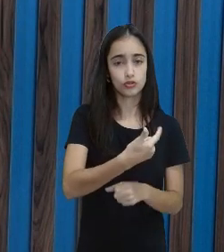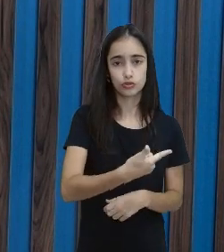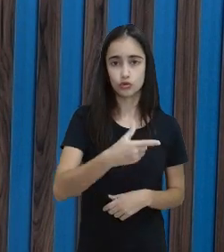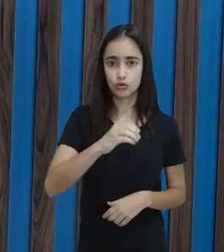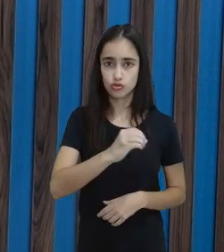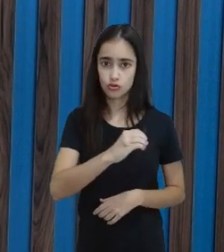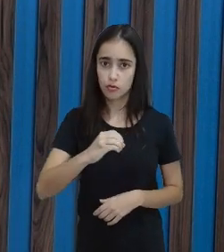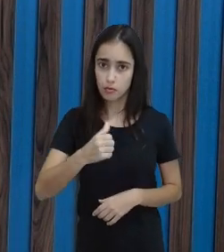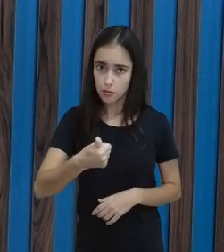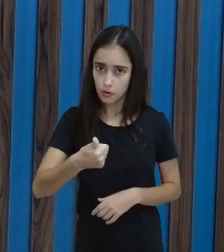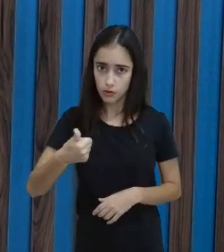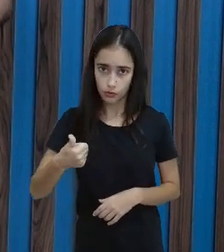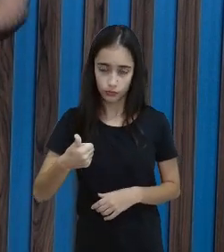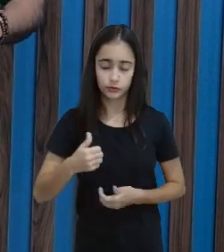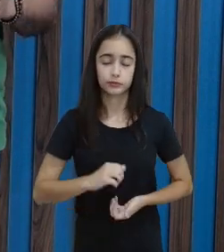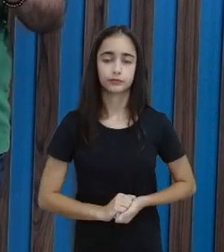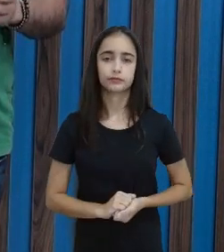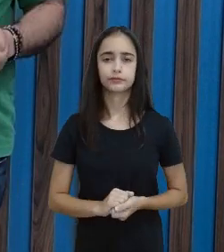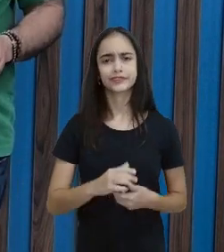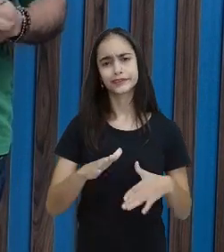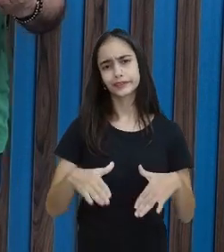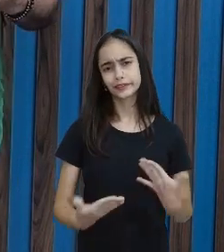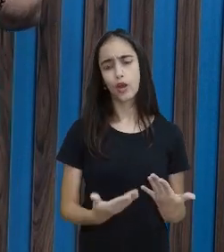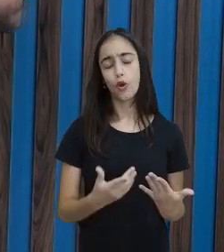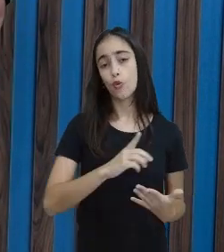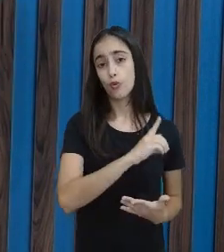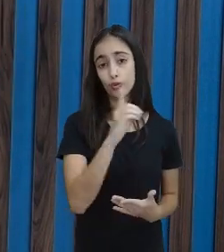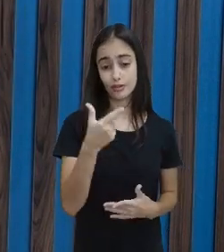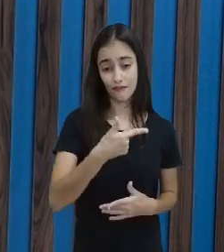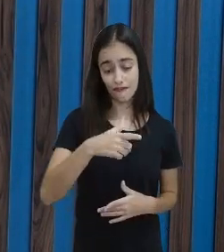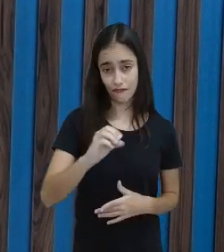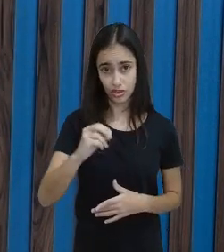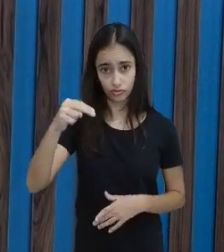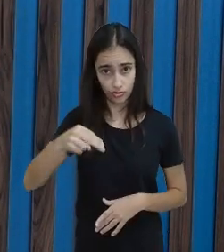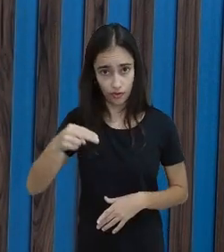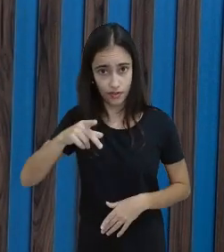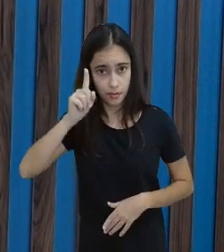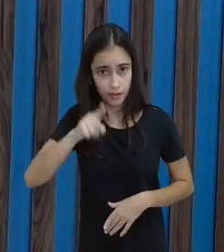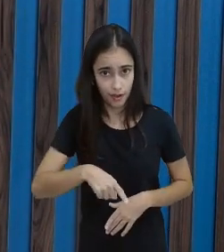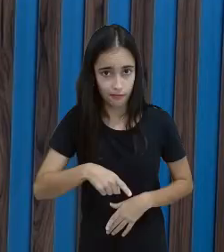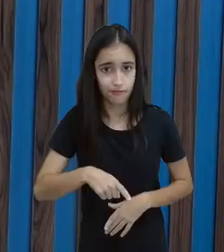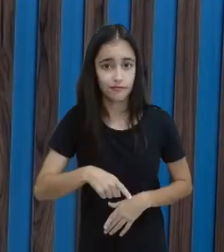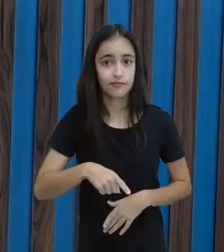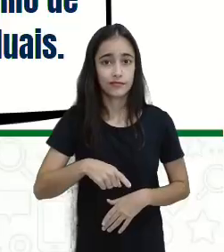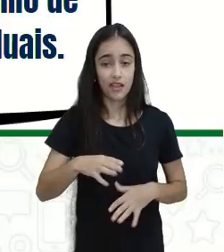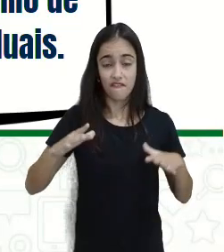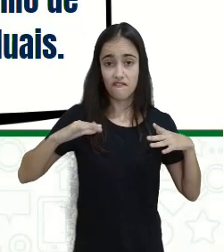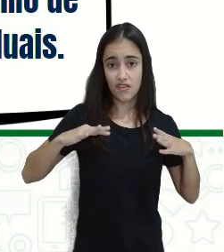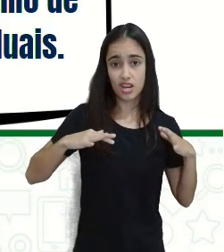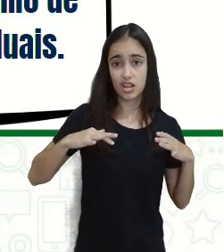de novembro ele é considerado feriado em vários estados, né,